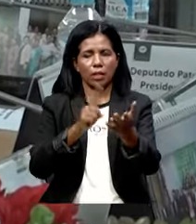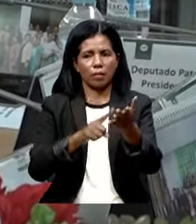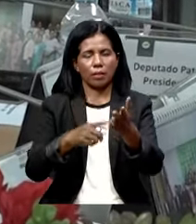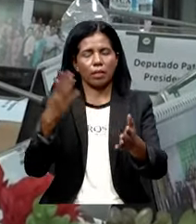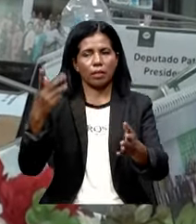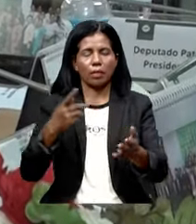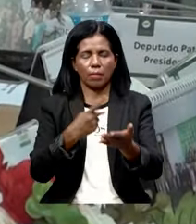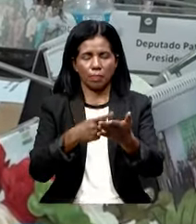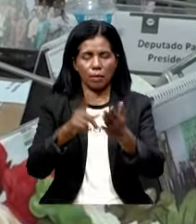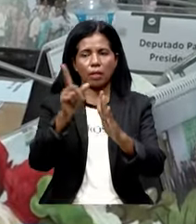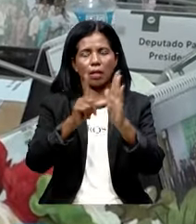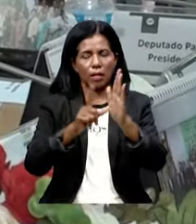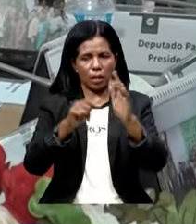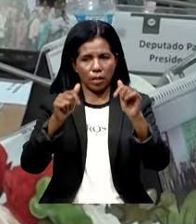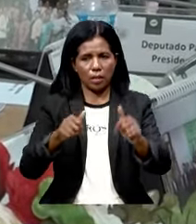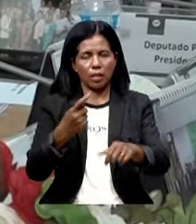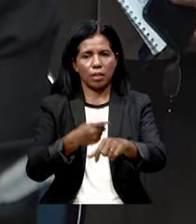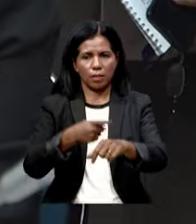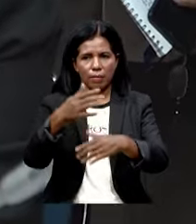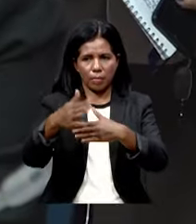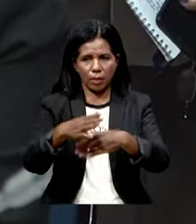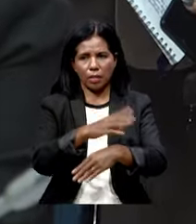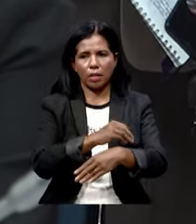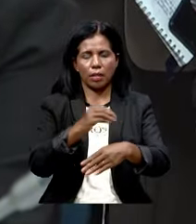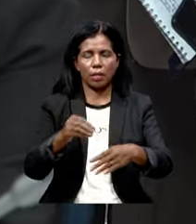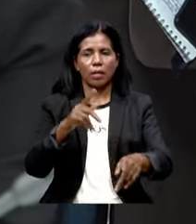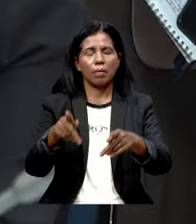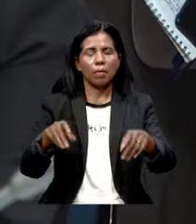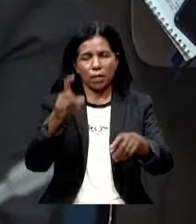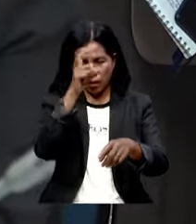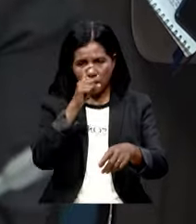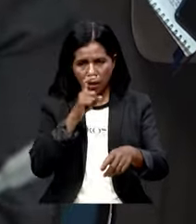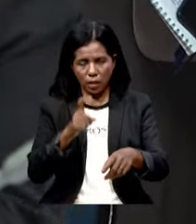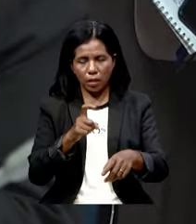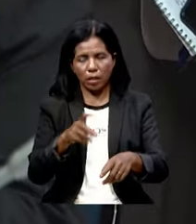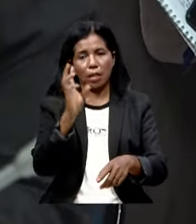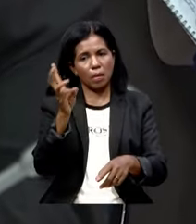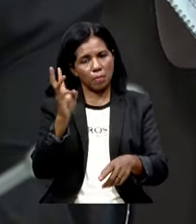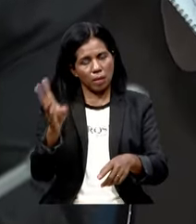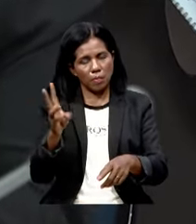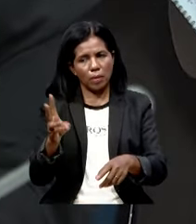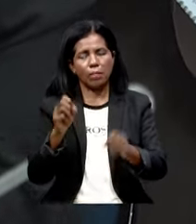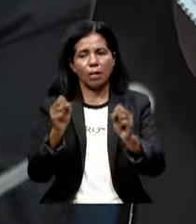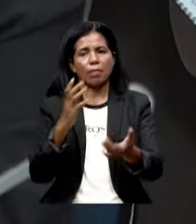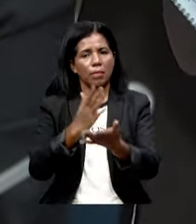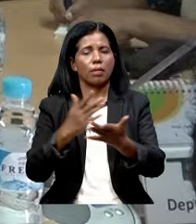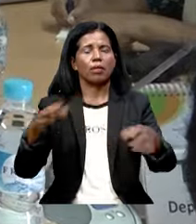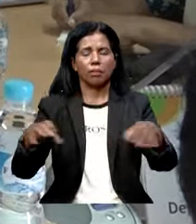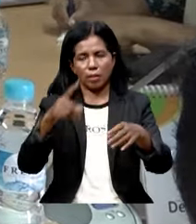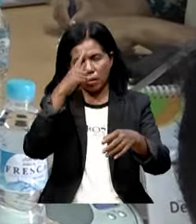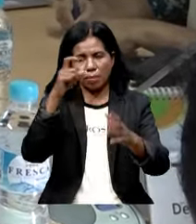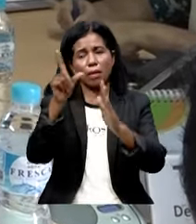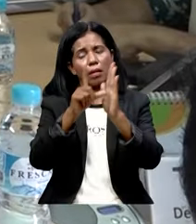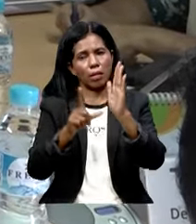plenária da proposta lei ne IHA Tempo Bessi, ou de limite obrigatório funcionário CIRANEB ou idade reforma, também a lei NEB existe de